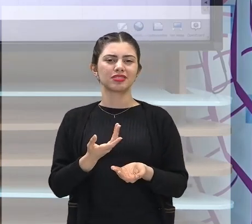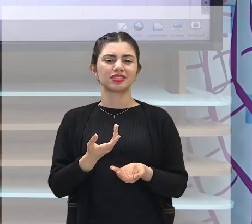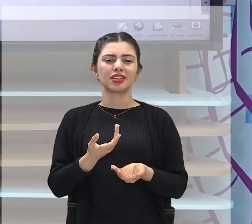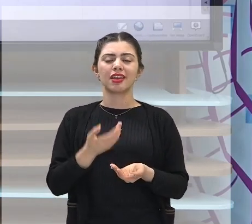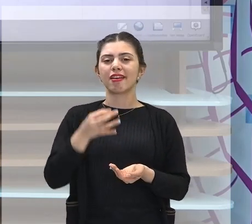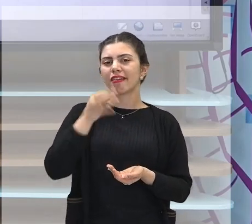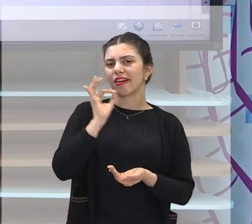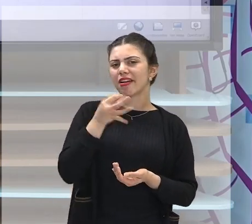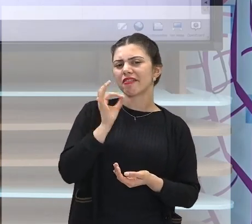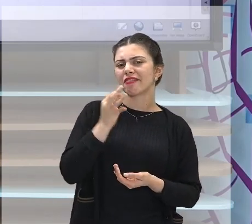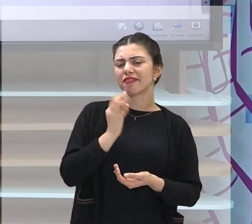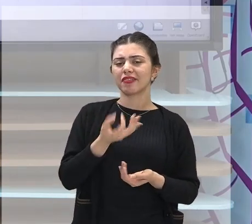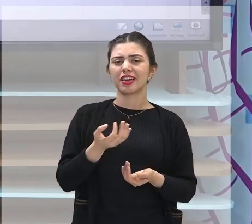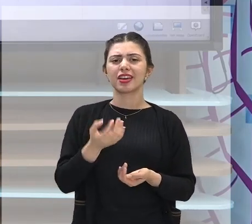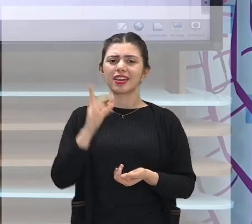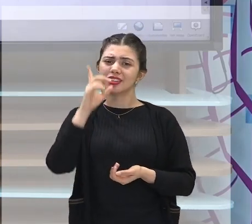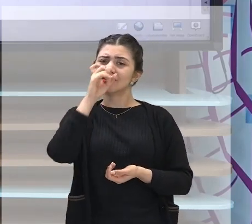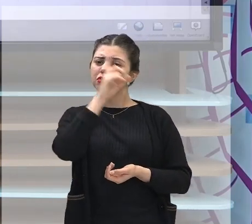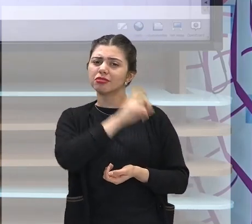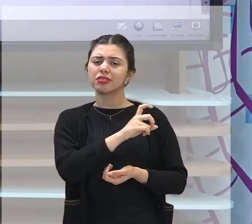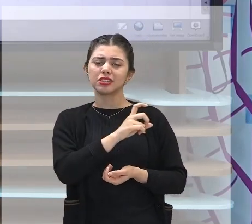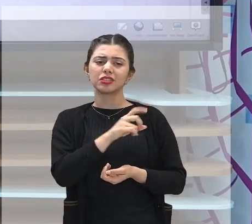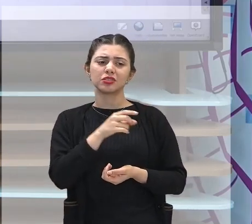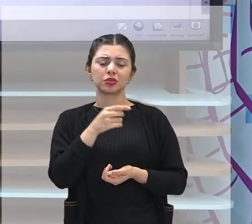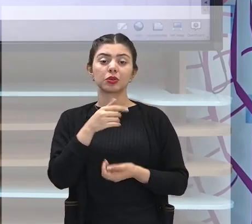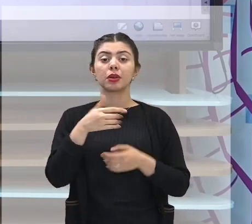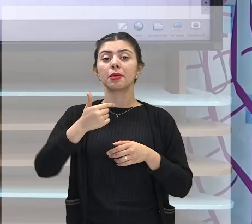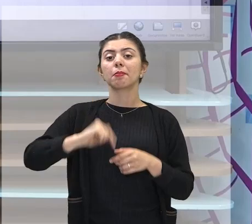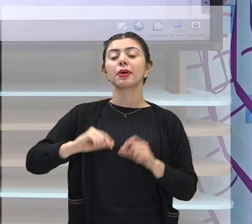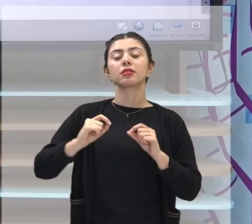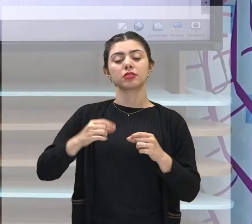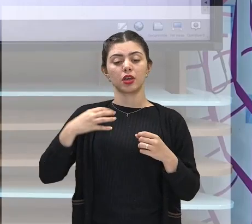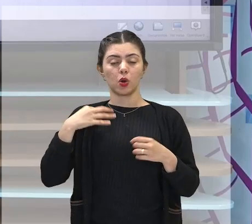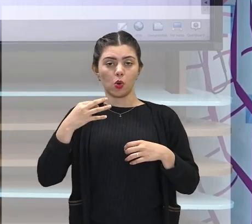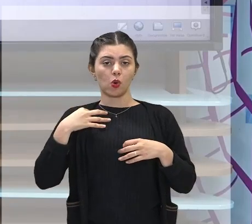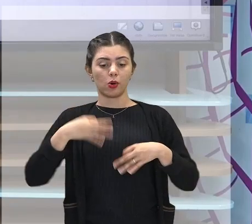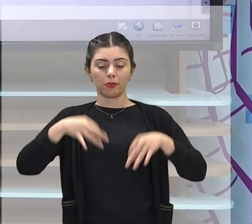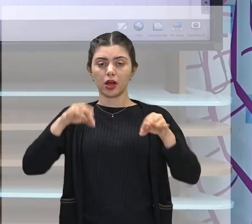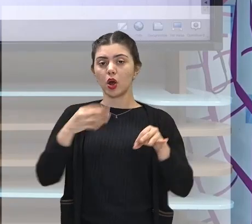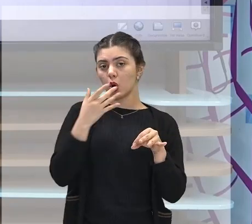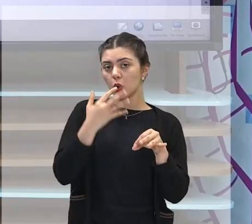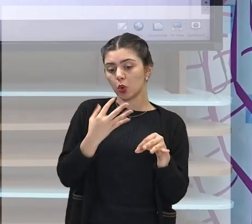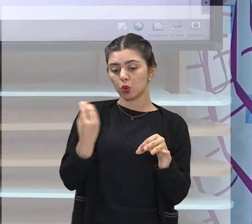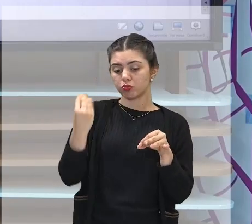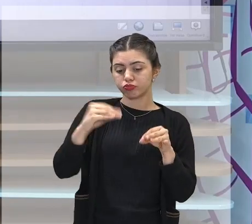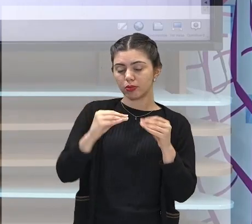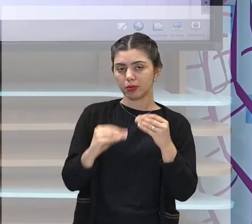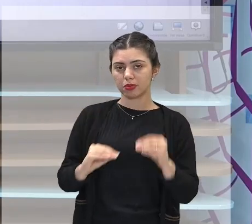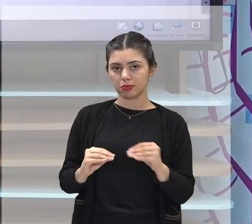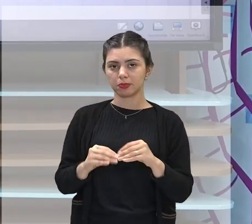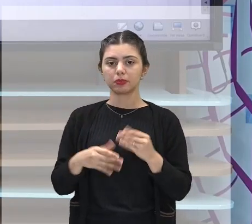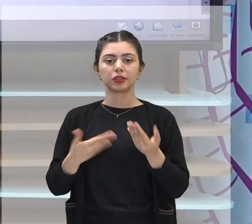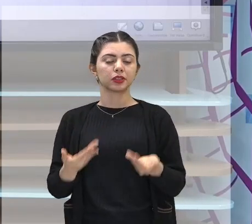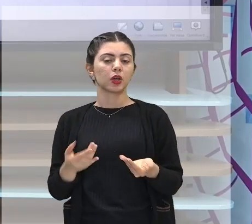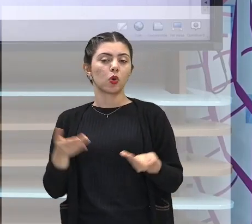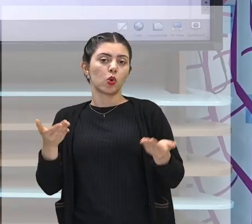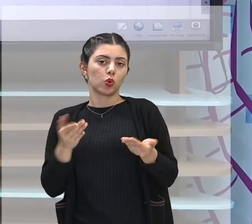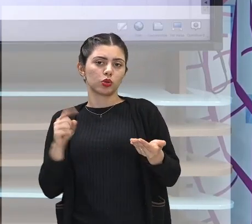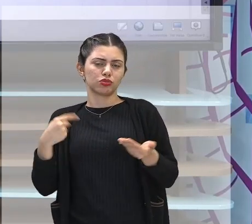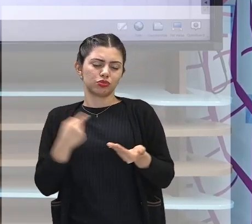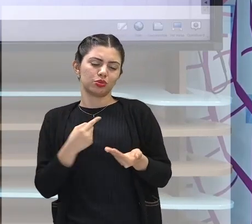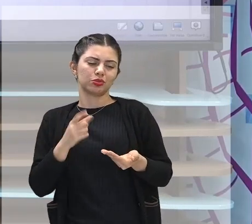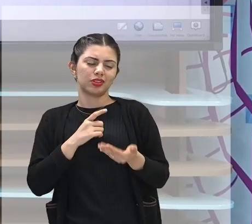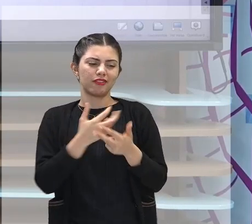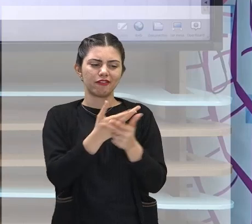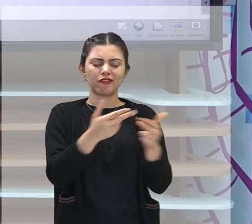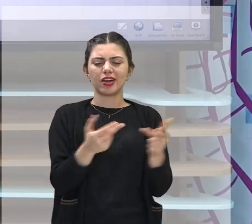o café, ou até mesmo de tecidos tingidos. Então, coisas que hoje para a nossa sociedade